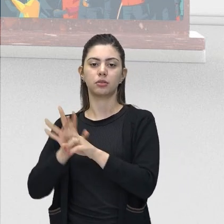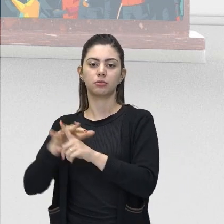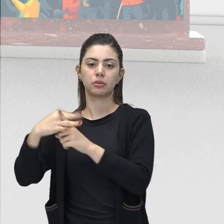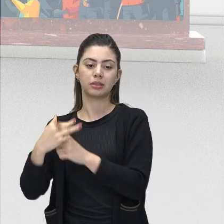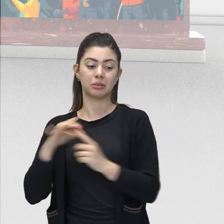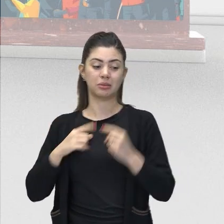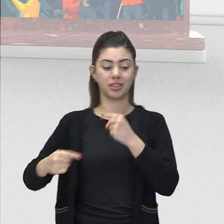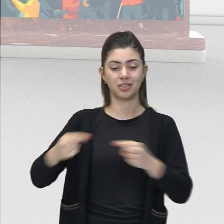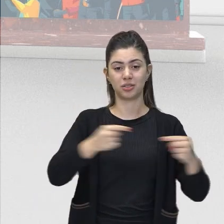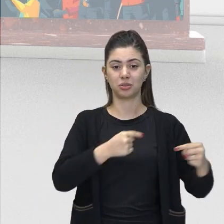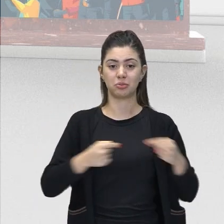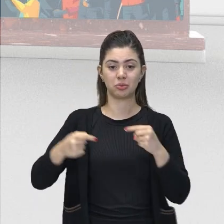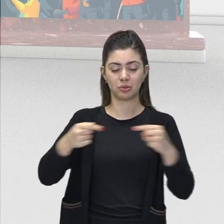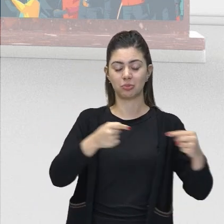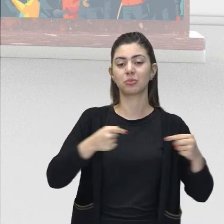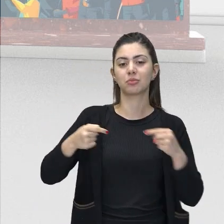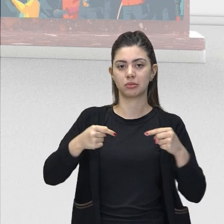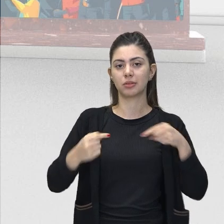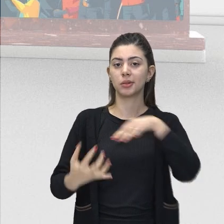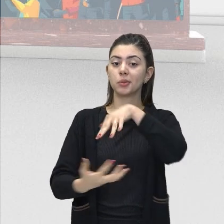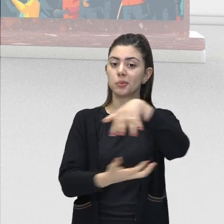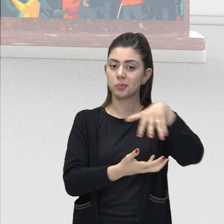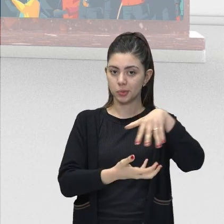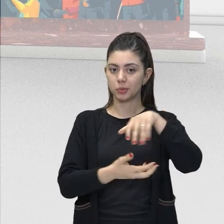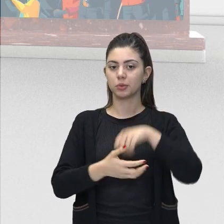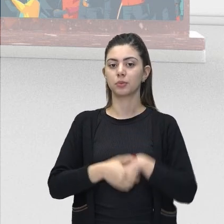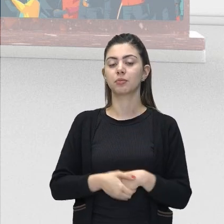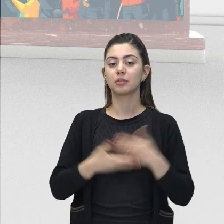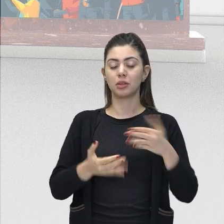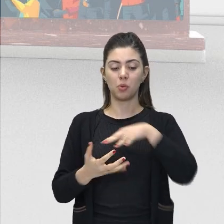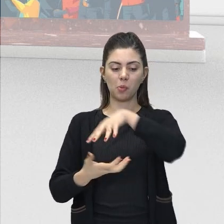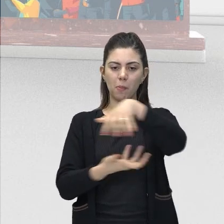o controle do espaço mundial. E o mundo vai ficar